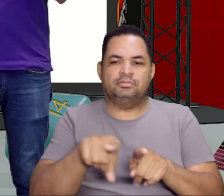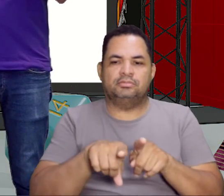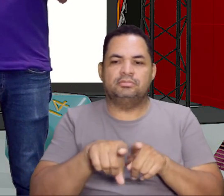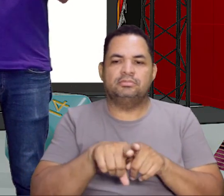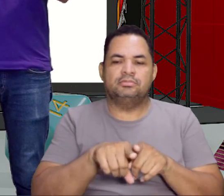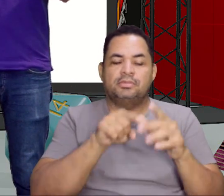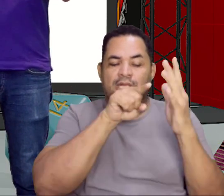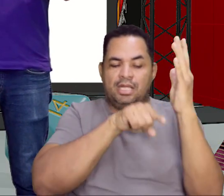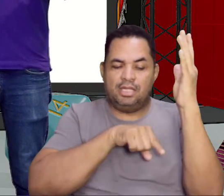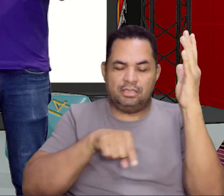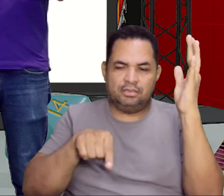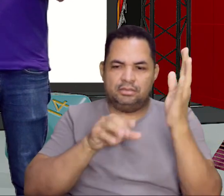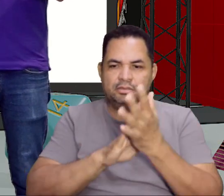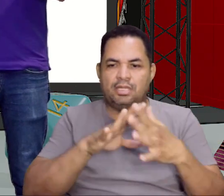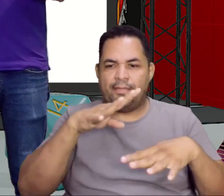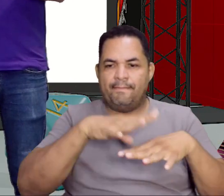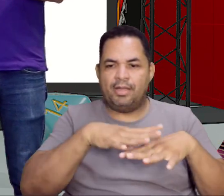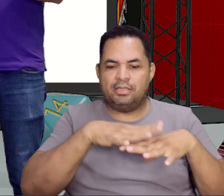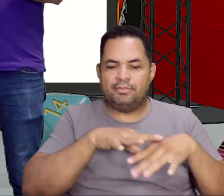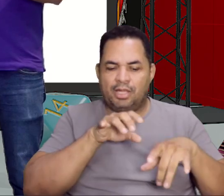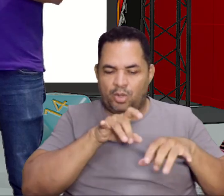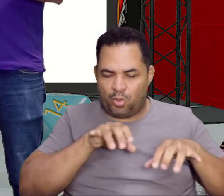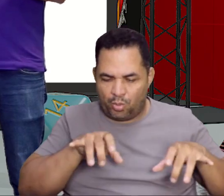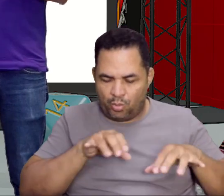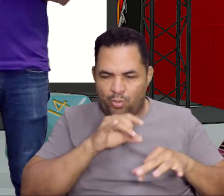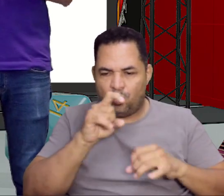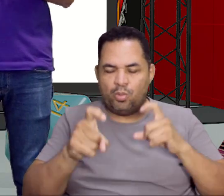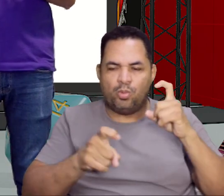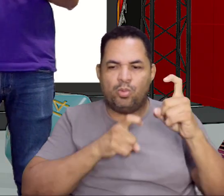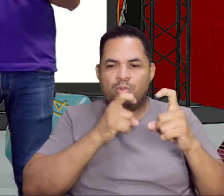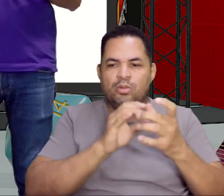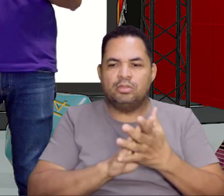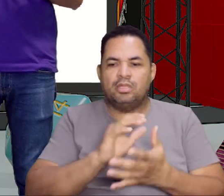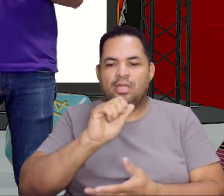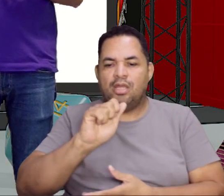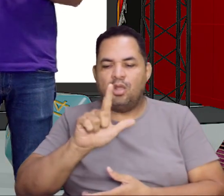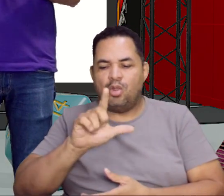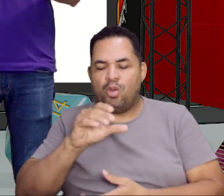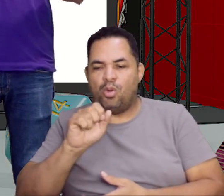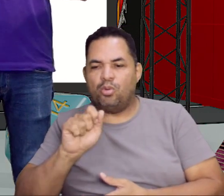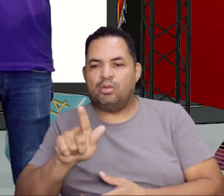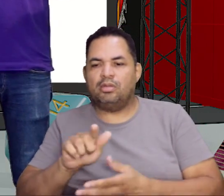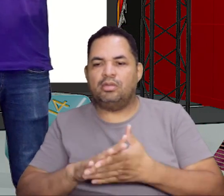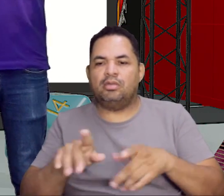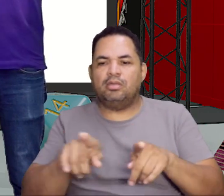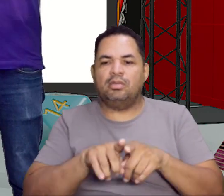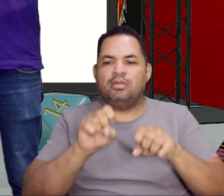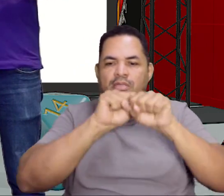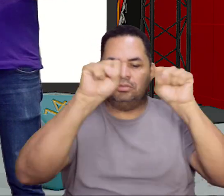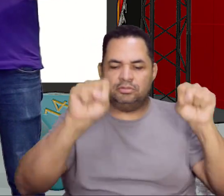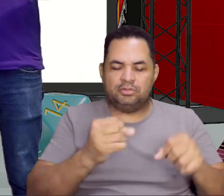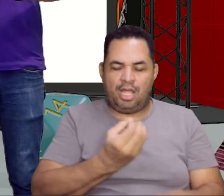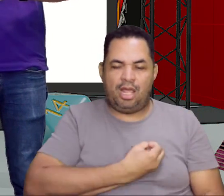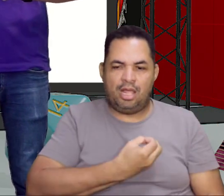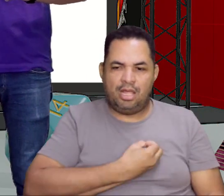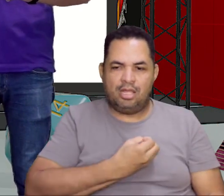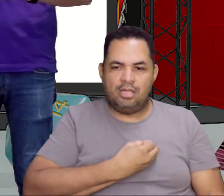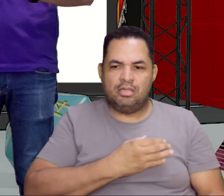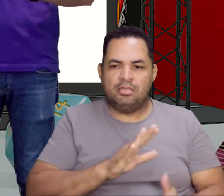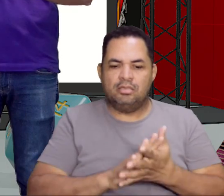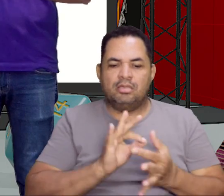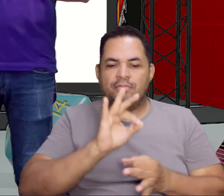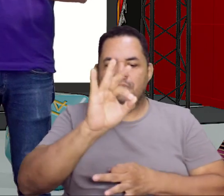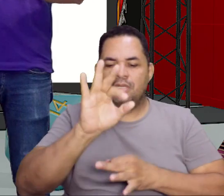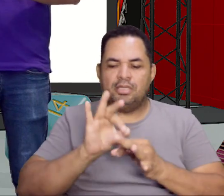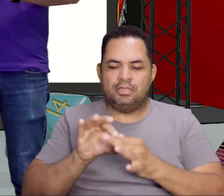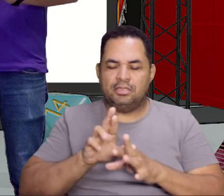lembram aí veio matemática computacional né veio algoritmos E aí veio o sistema de numeração unidade de